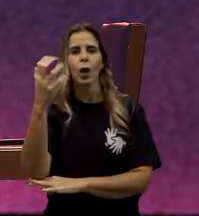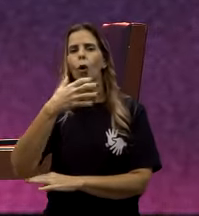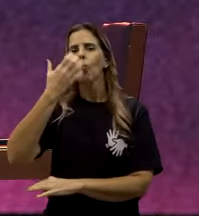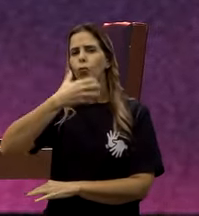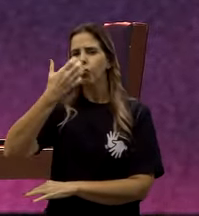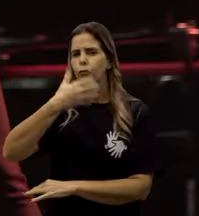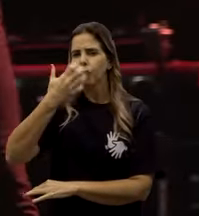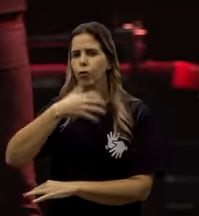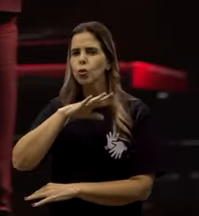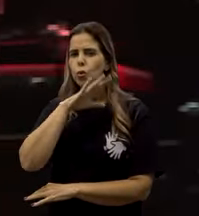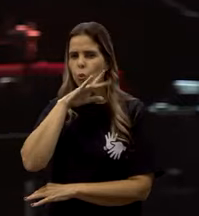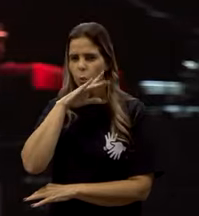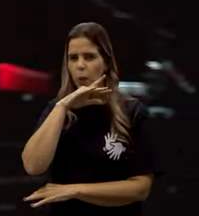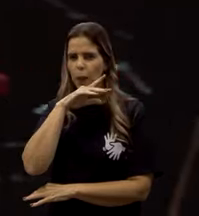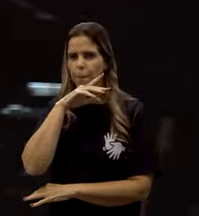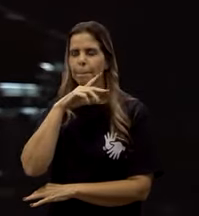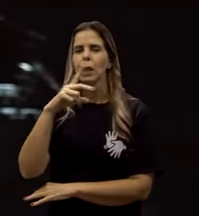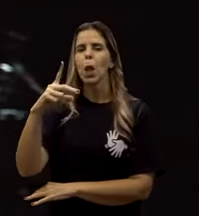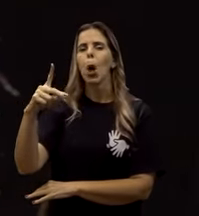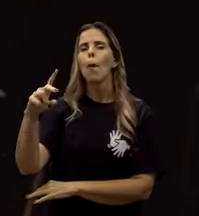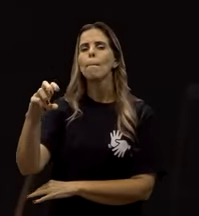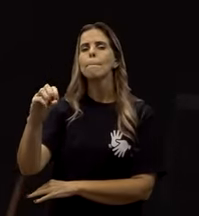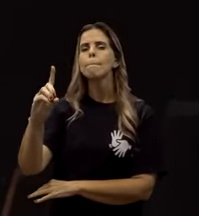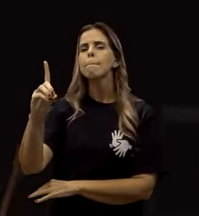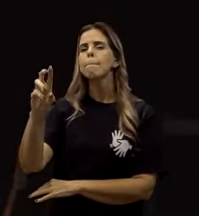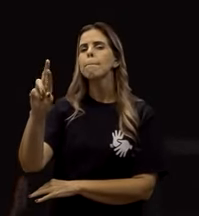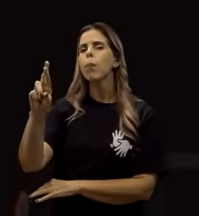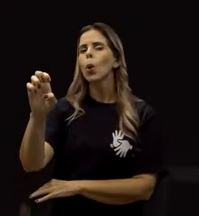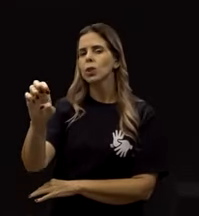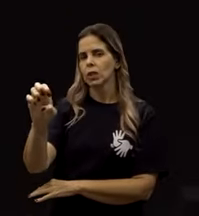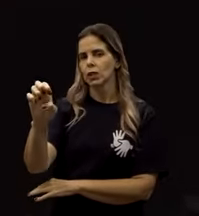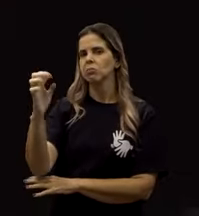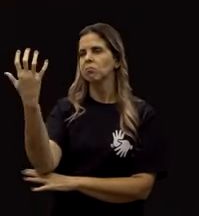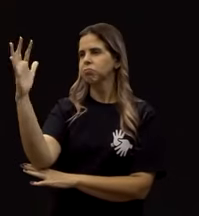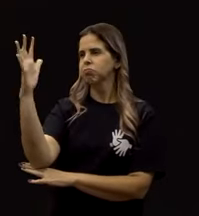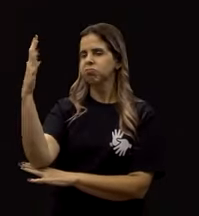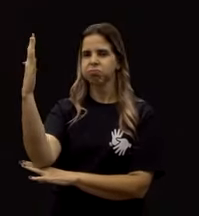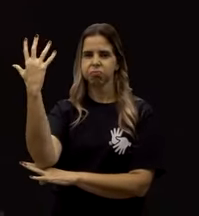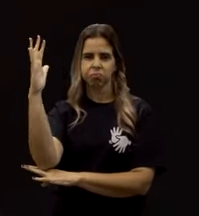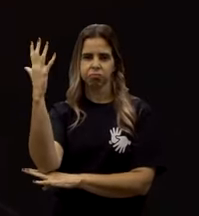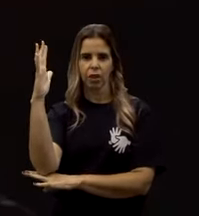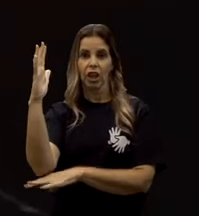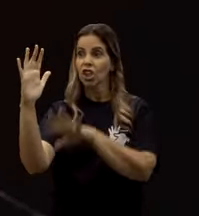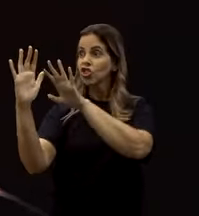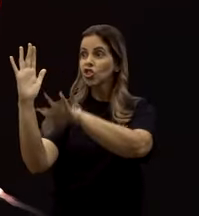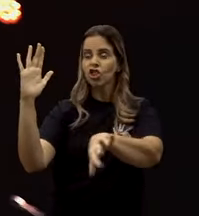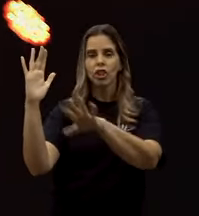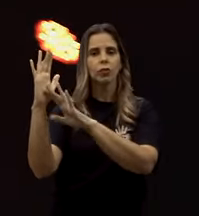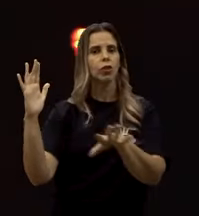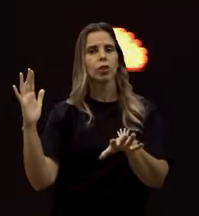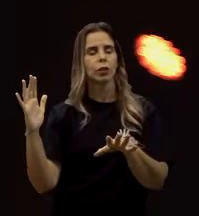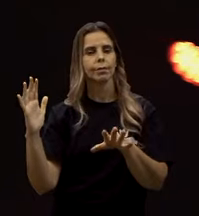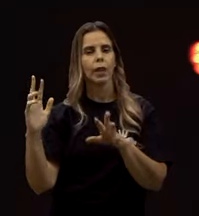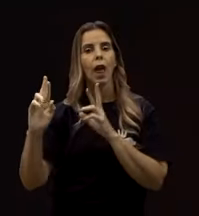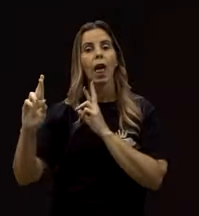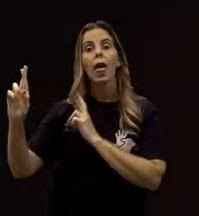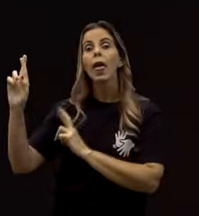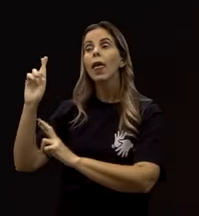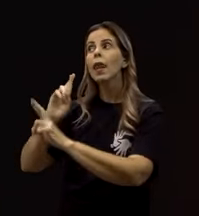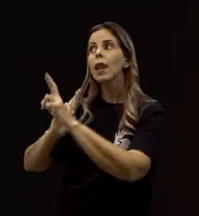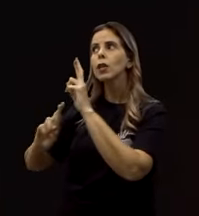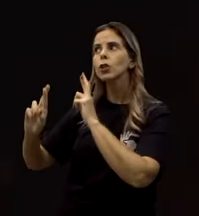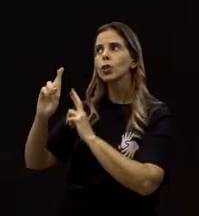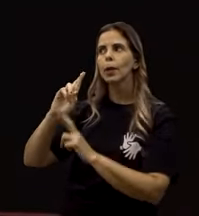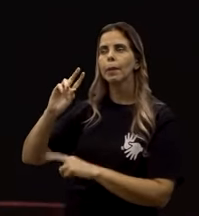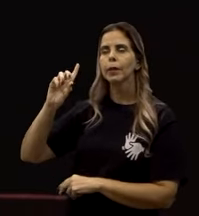você sabia que tem coisa que para Deus não faz a menor diferença se a gente tira ou não da nossa vida não atrapalha o teu relacionamento com Deus eu vou dar só